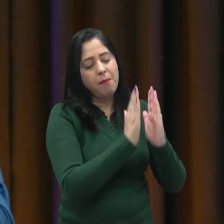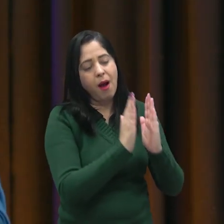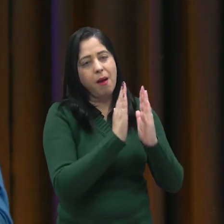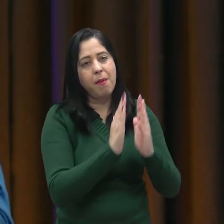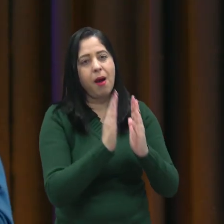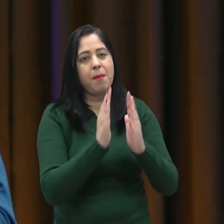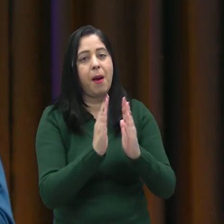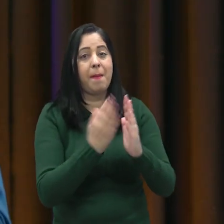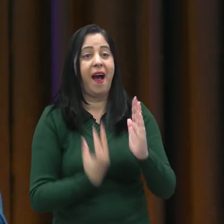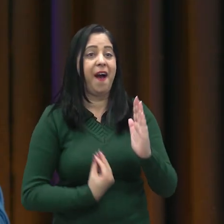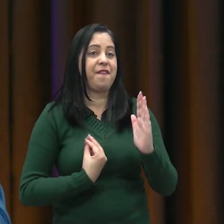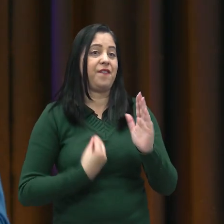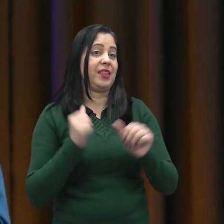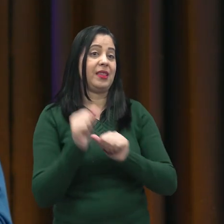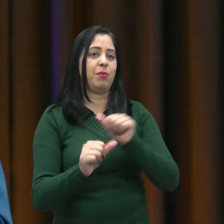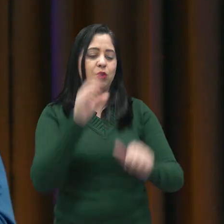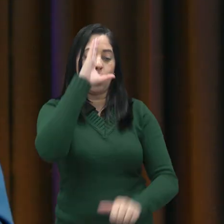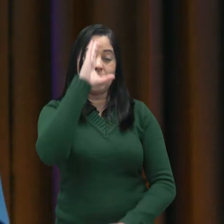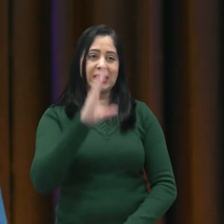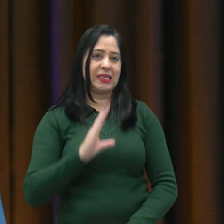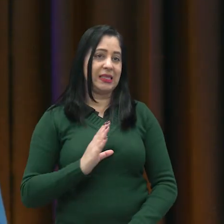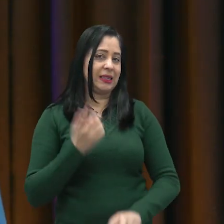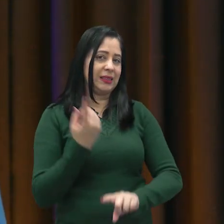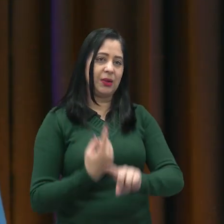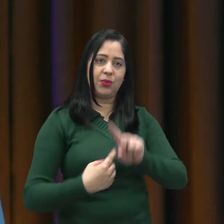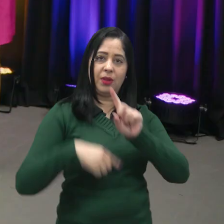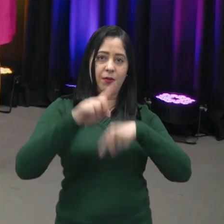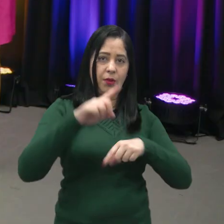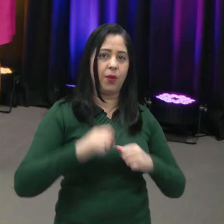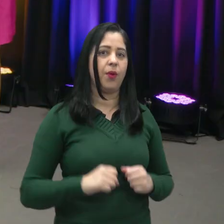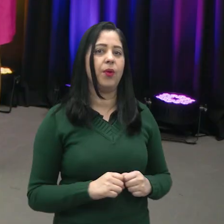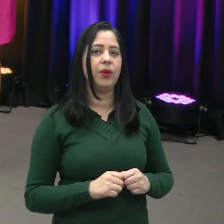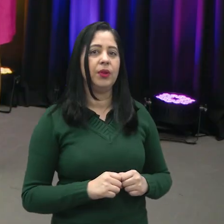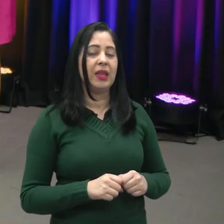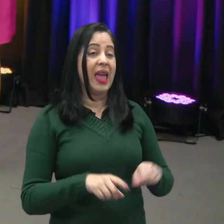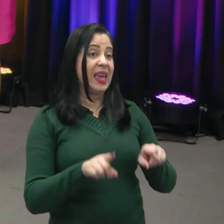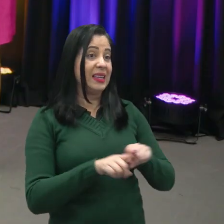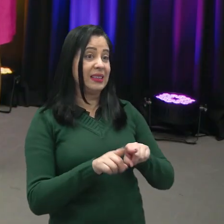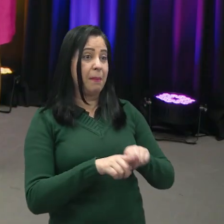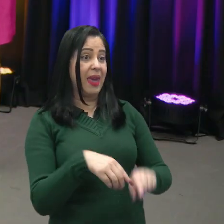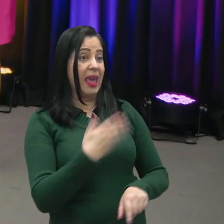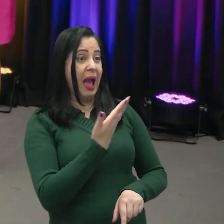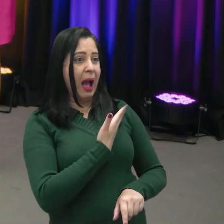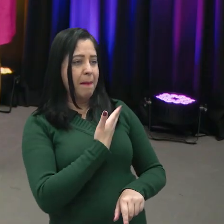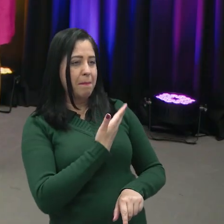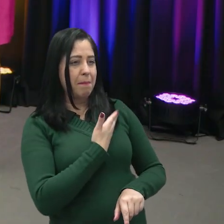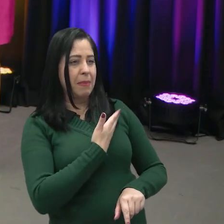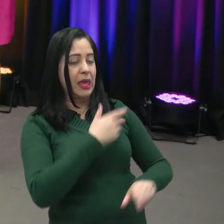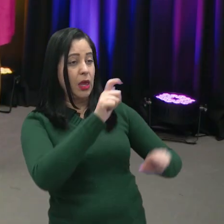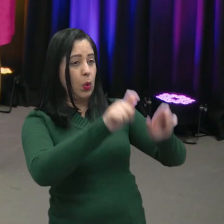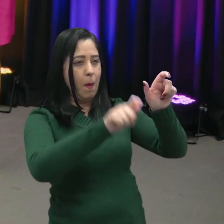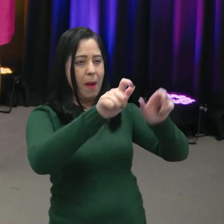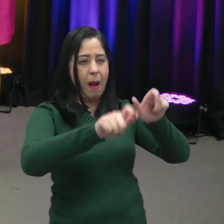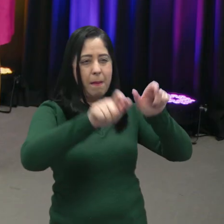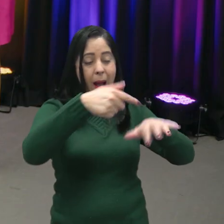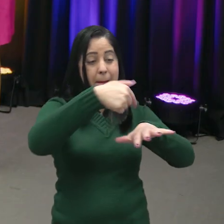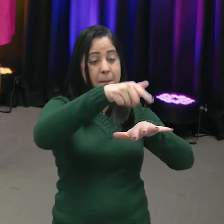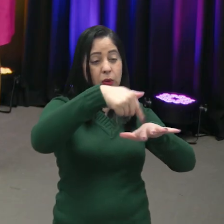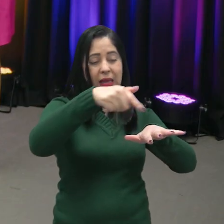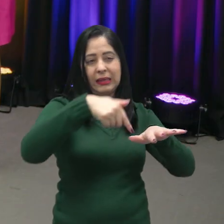esporte salva vidas e é isso que... E gera possibilidades também de conhecer outros lugares, né? Onde você já foi, Rony?